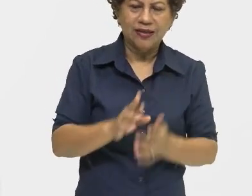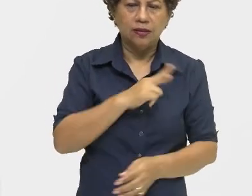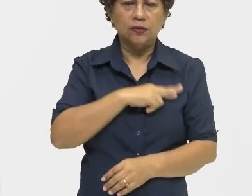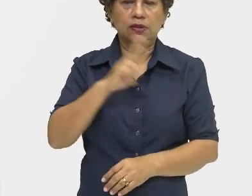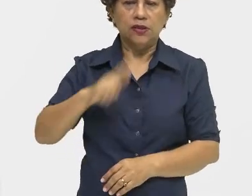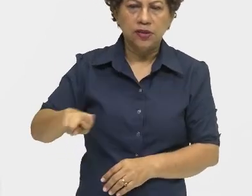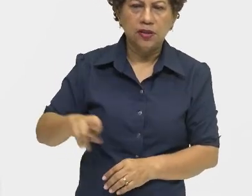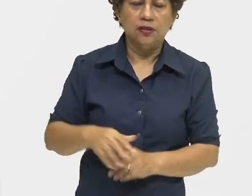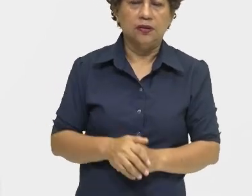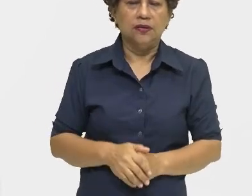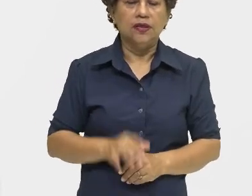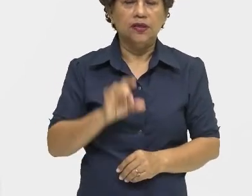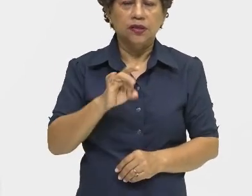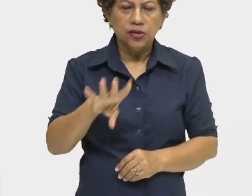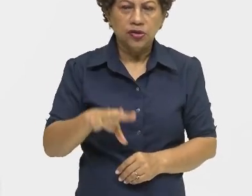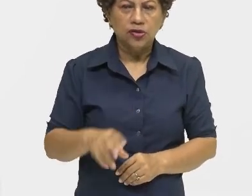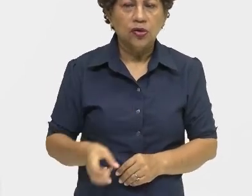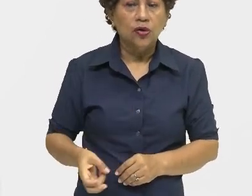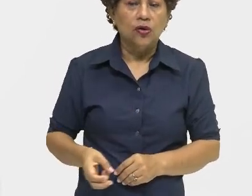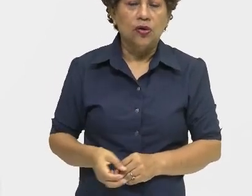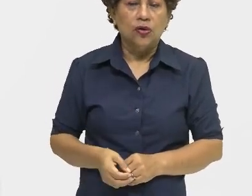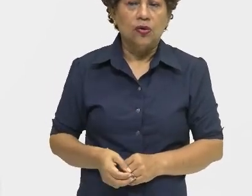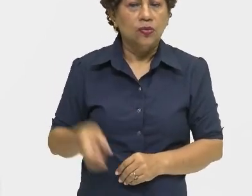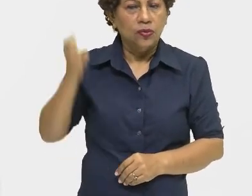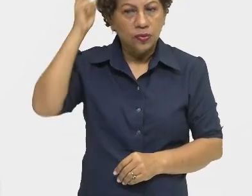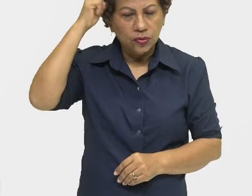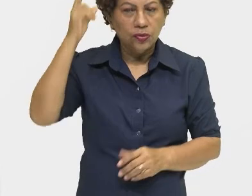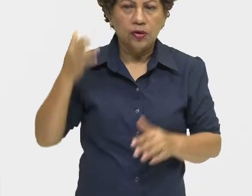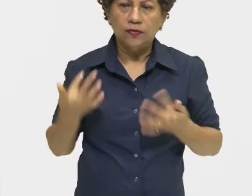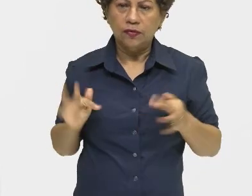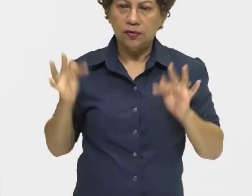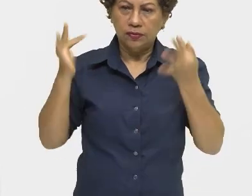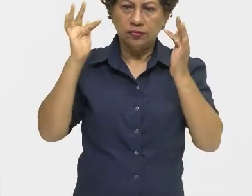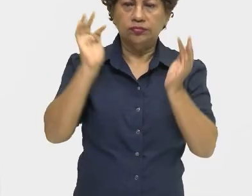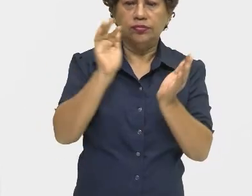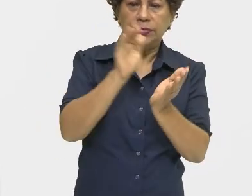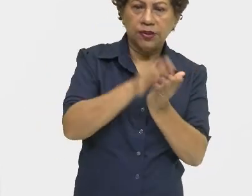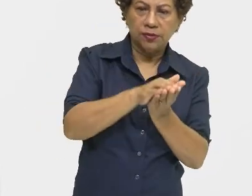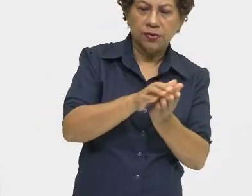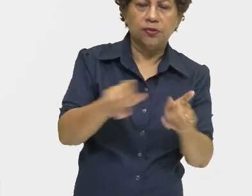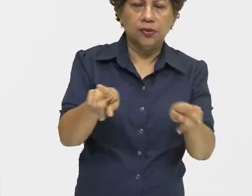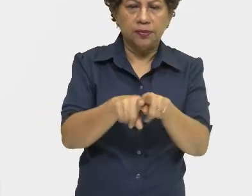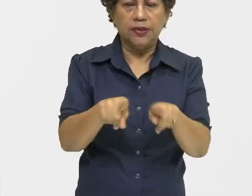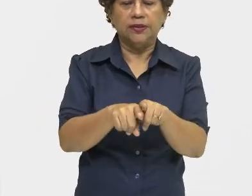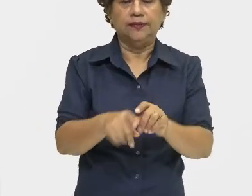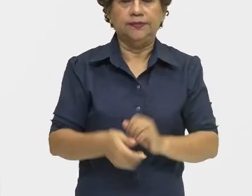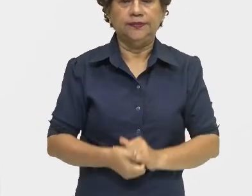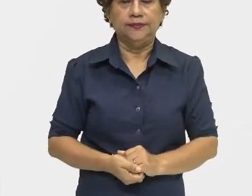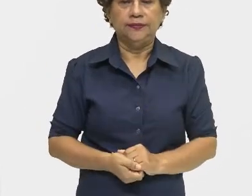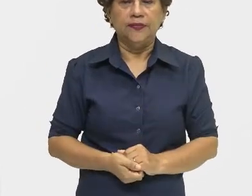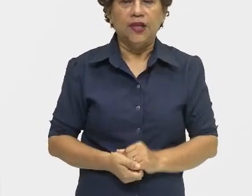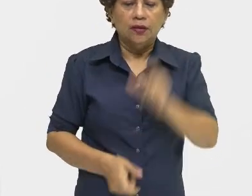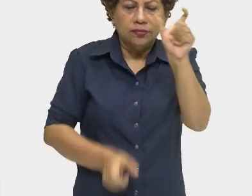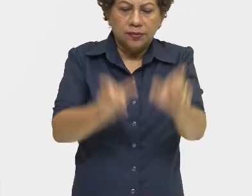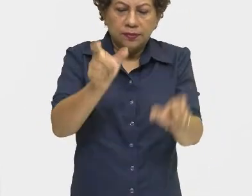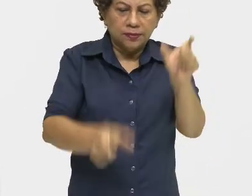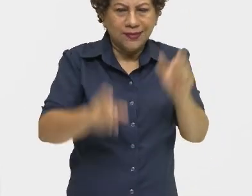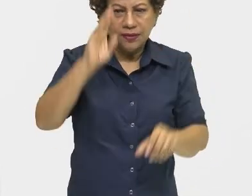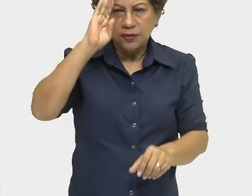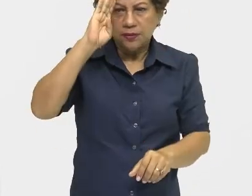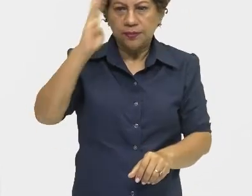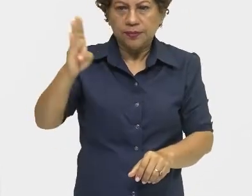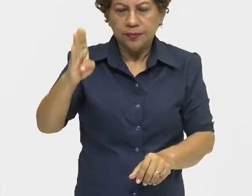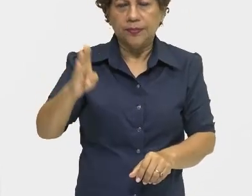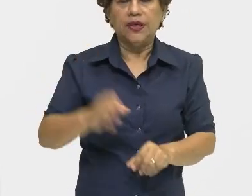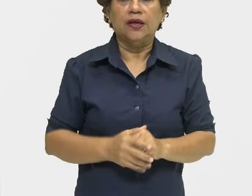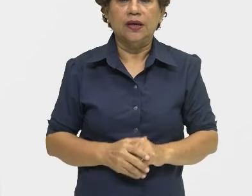associa ao folclore pernambucano. É conhecido também como maracatu de baque solto. Os personagens principais